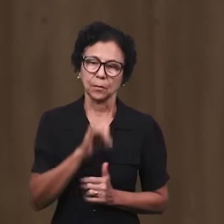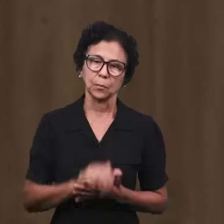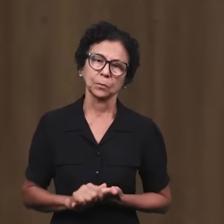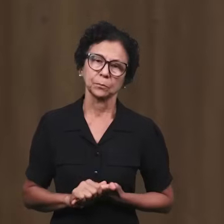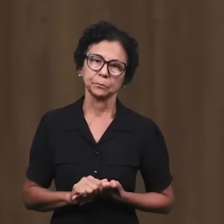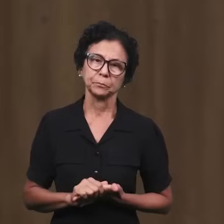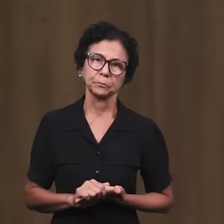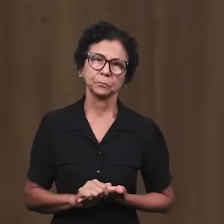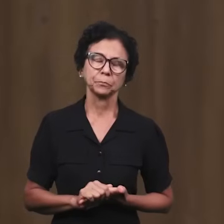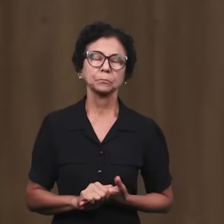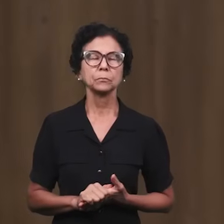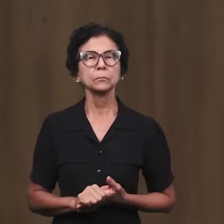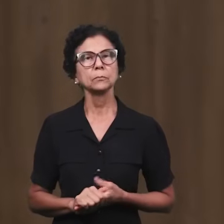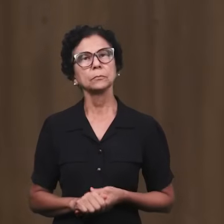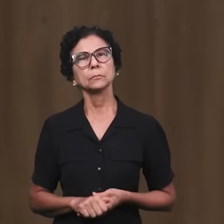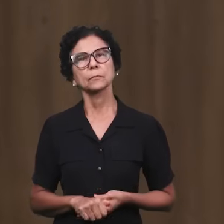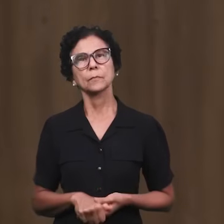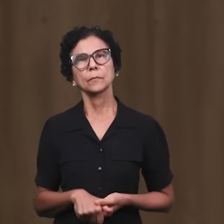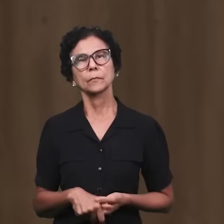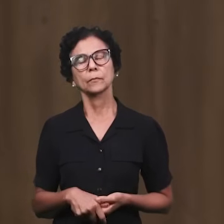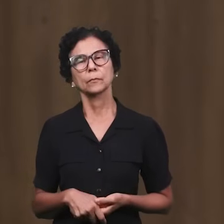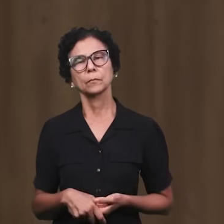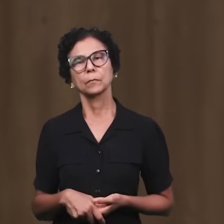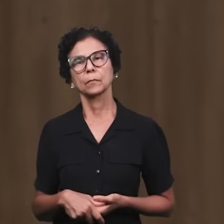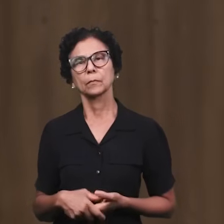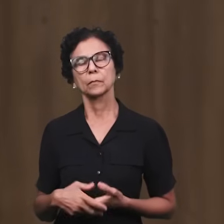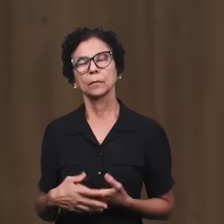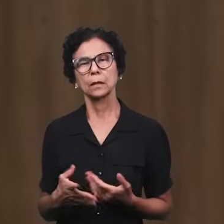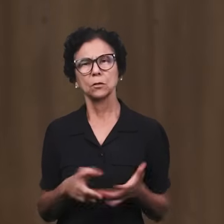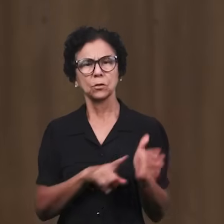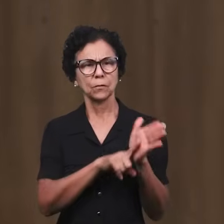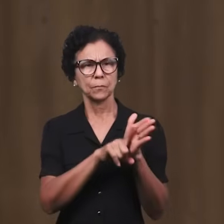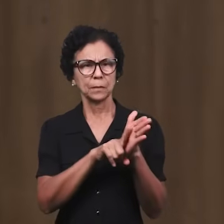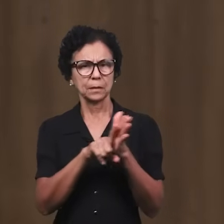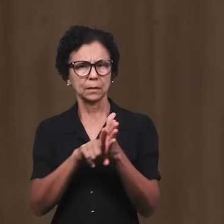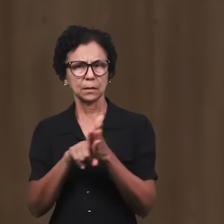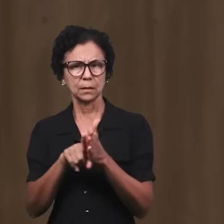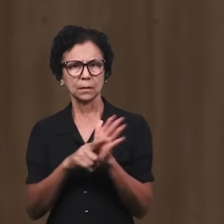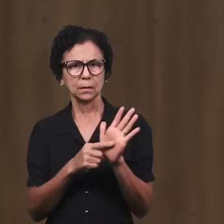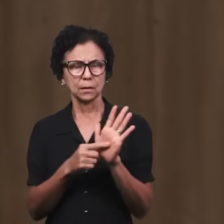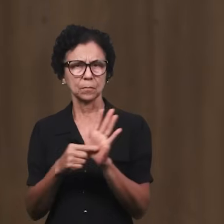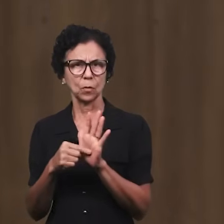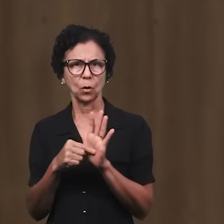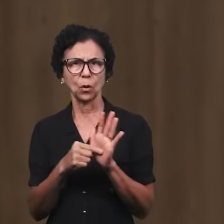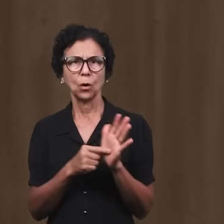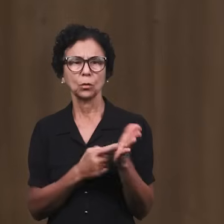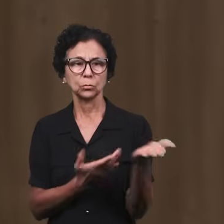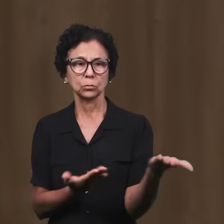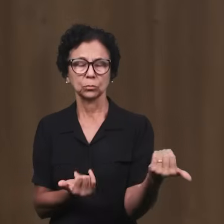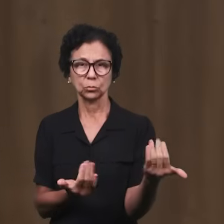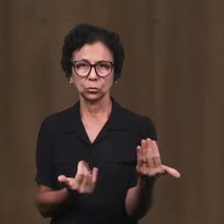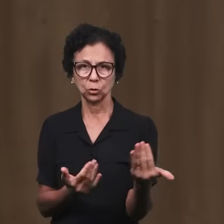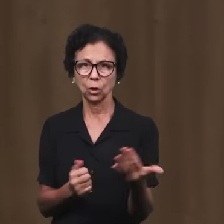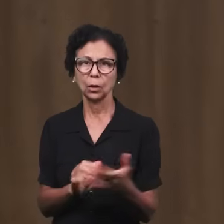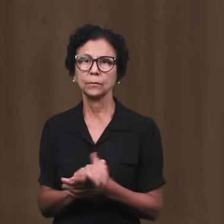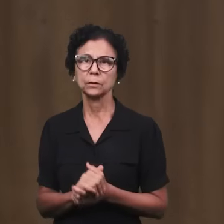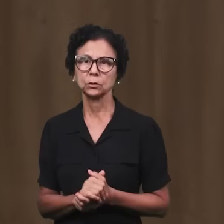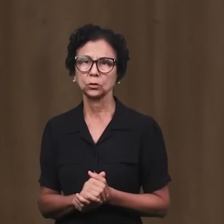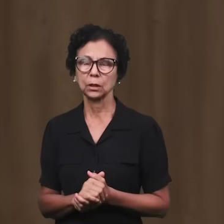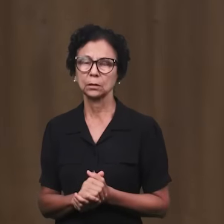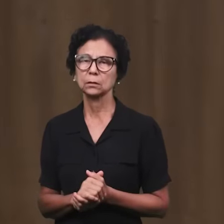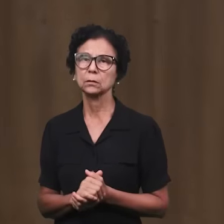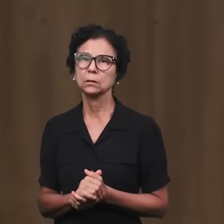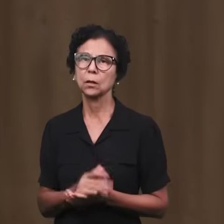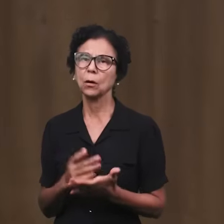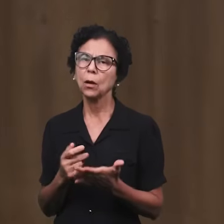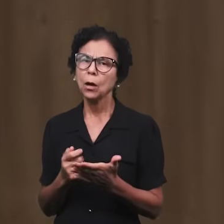assim. Hoje, já existem pesquisas mostrando que os jovens estão adquirindo o seu primeiro imóvel